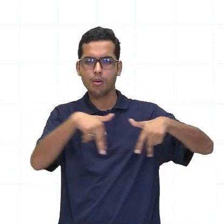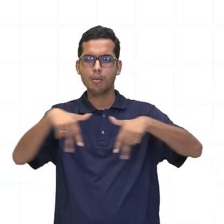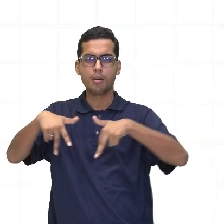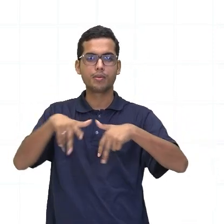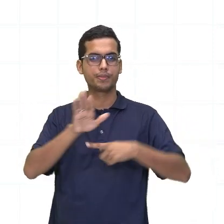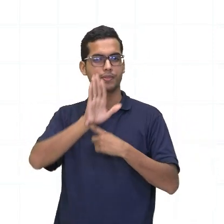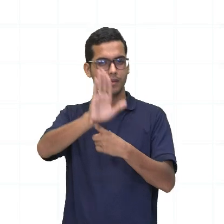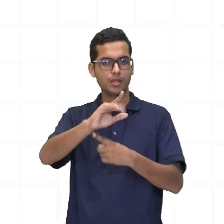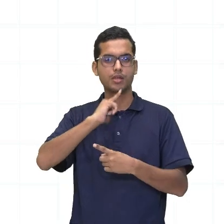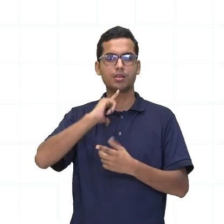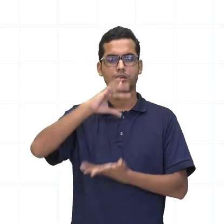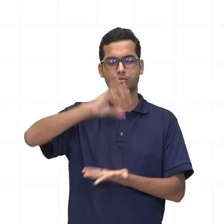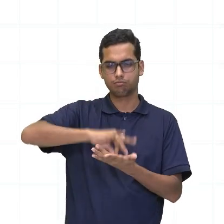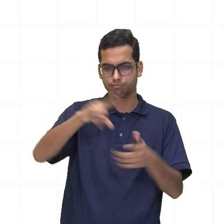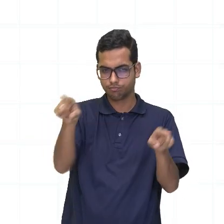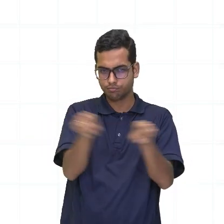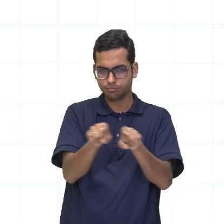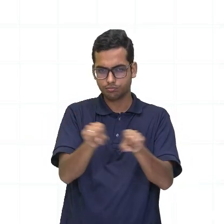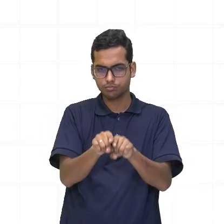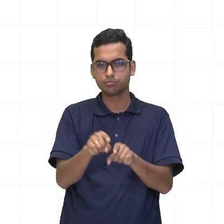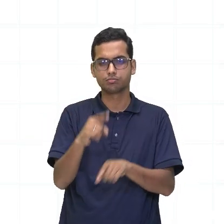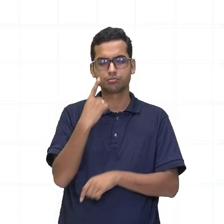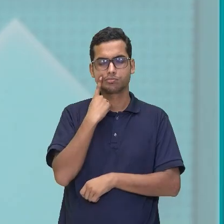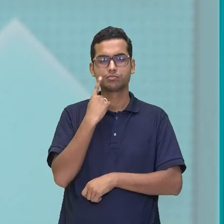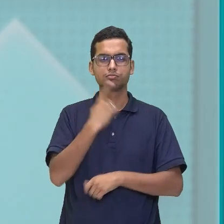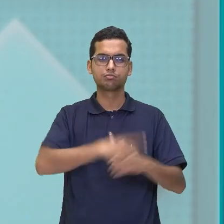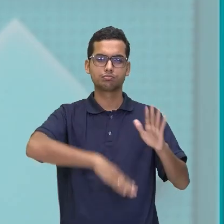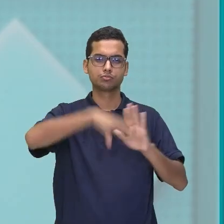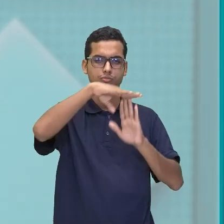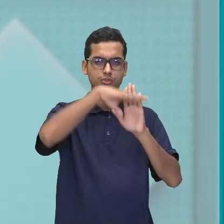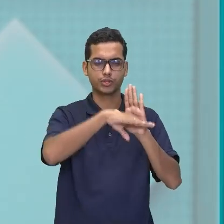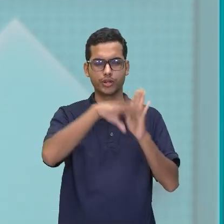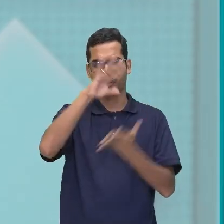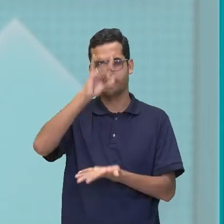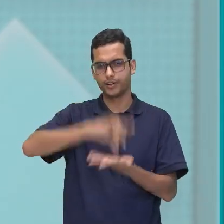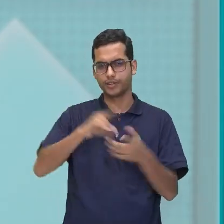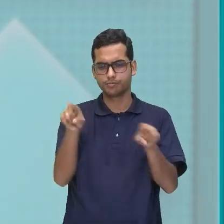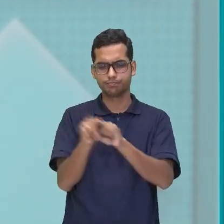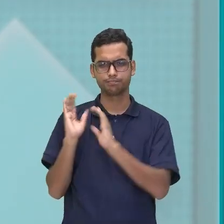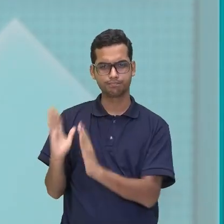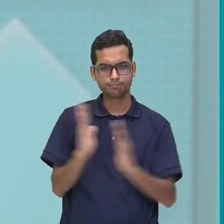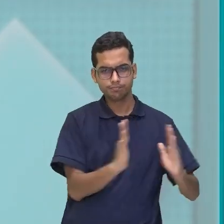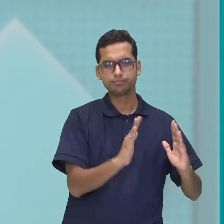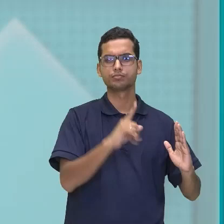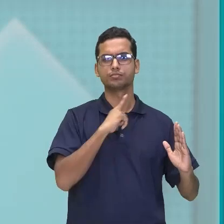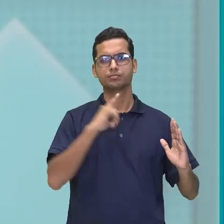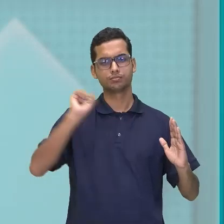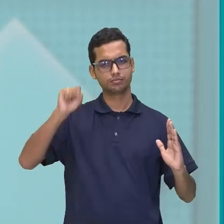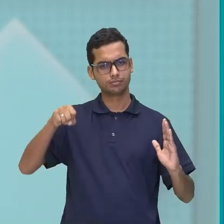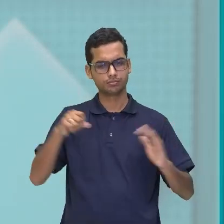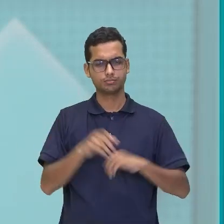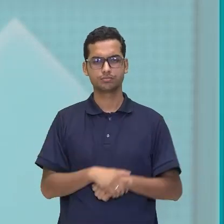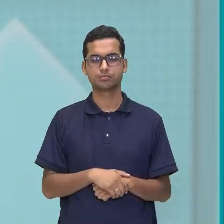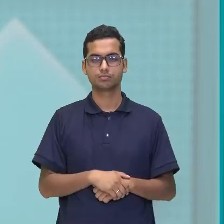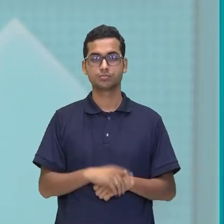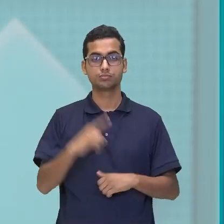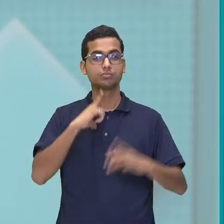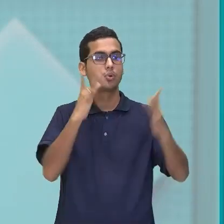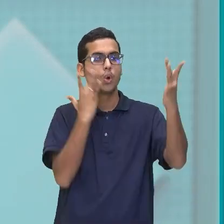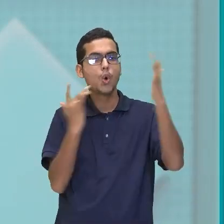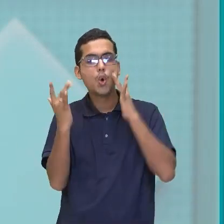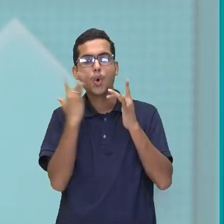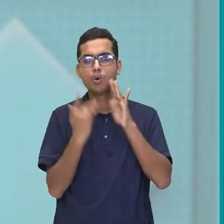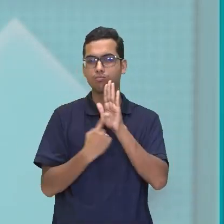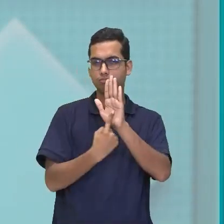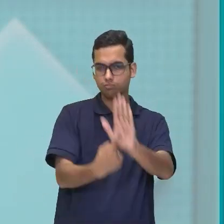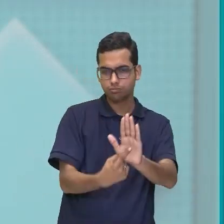que dentro desse contexto que está envolvendo as danças clássicas, nós podemos ter também peças teatrais,